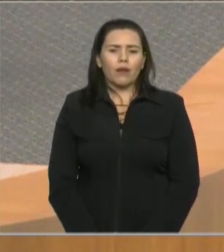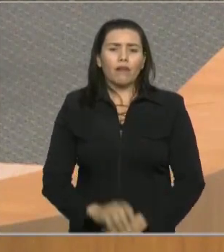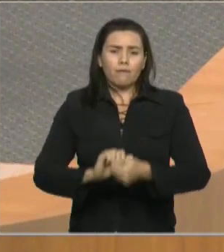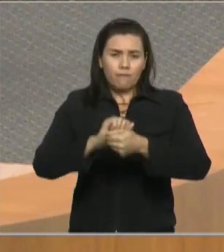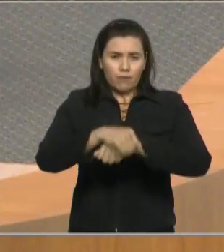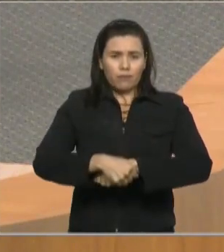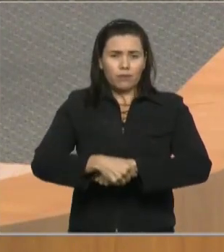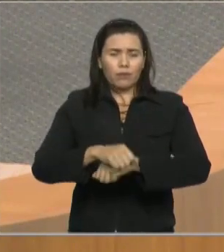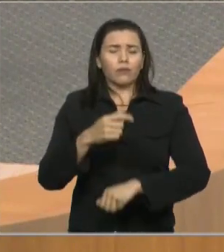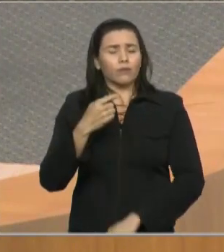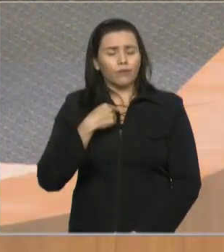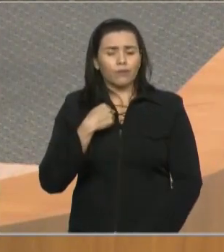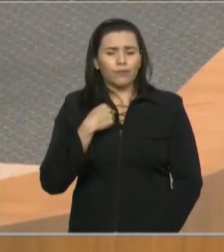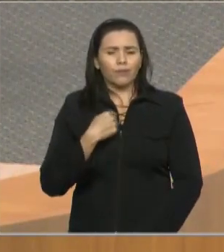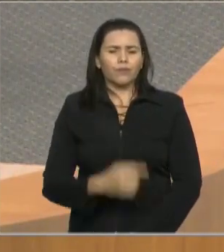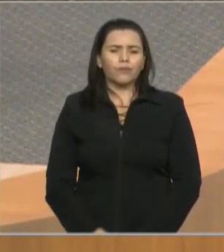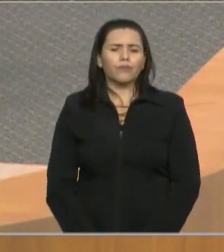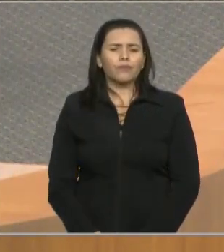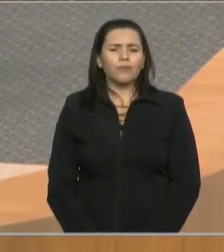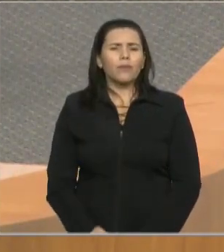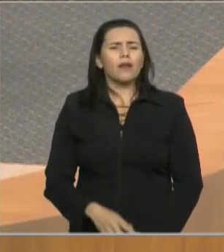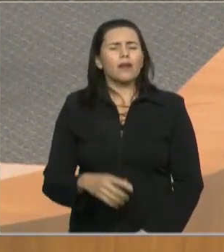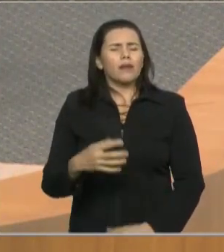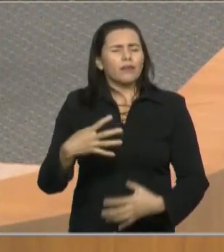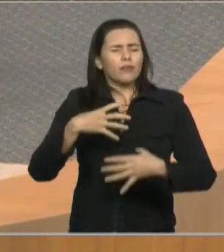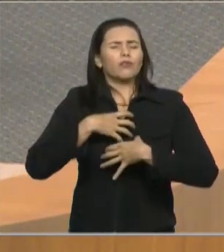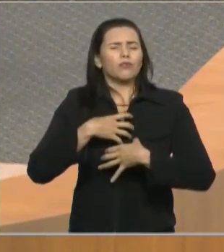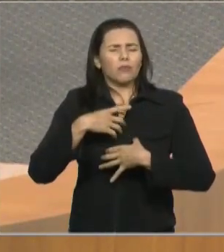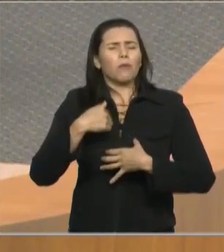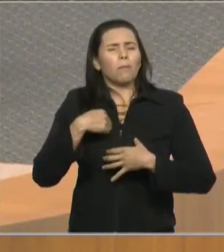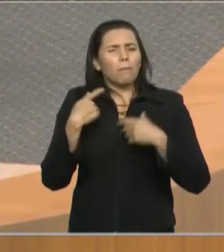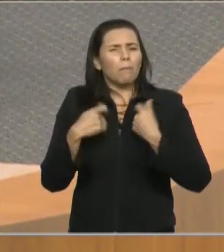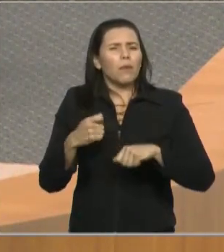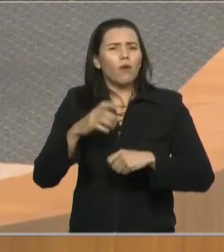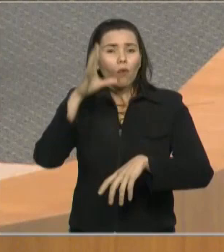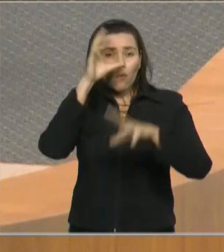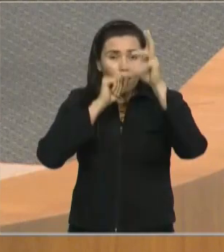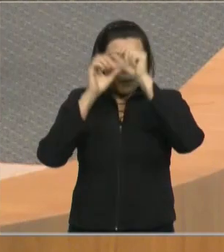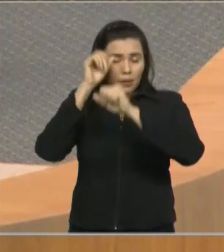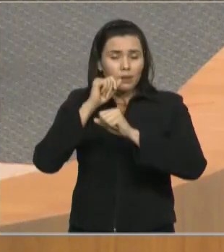parlamentares, na minha atuação parlamentar, pudesse também ter,